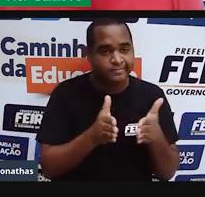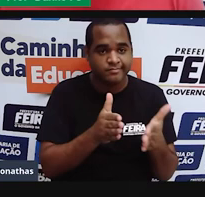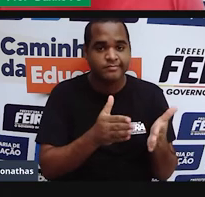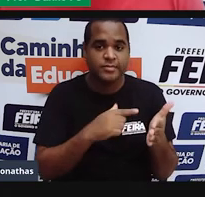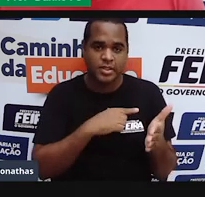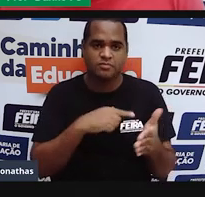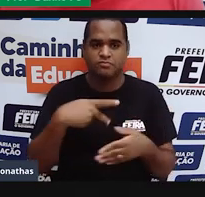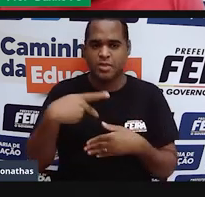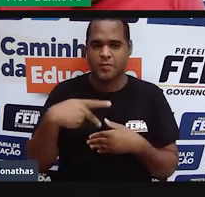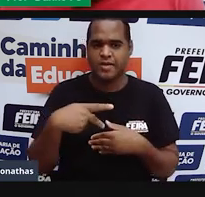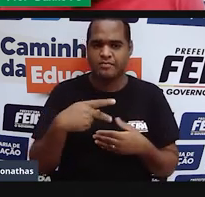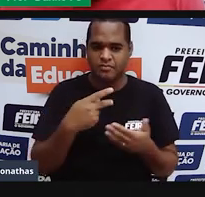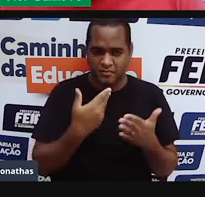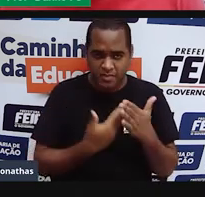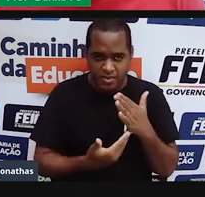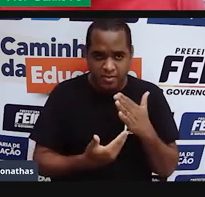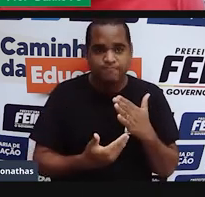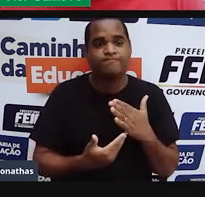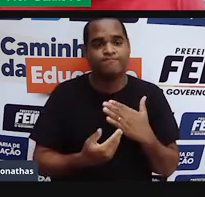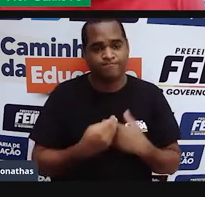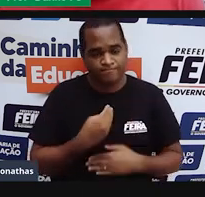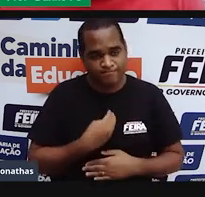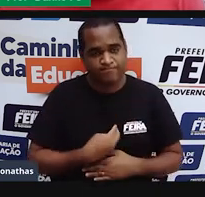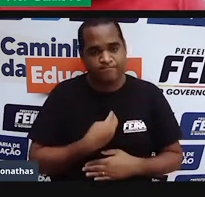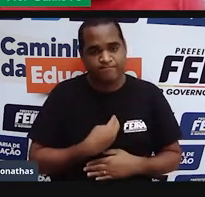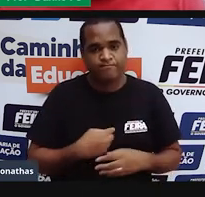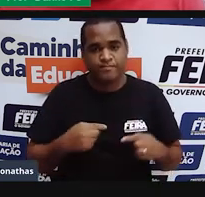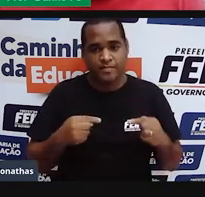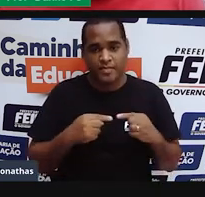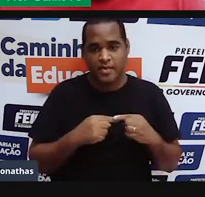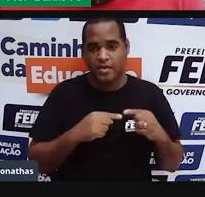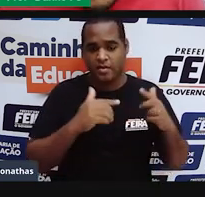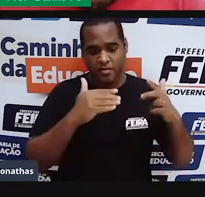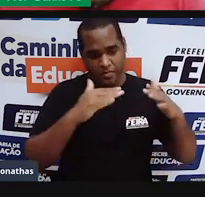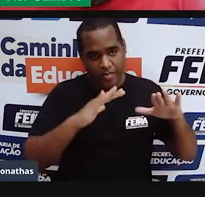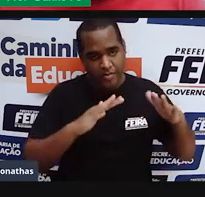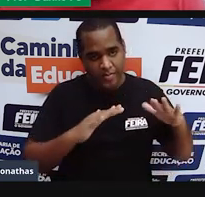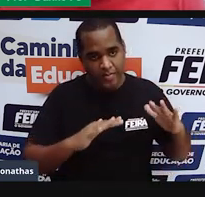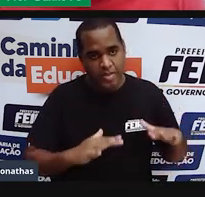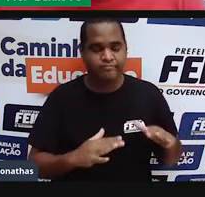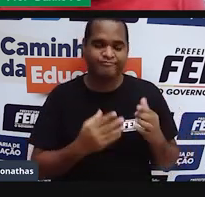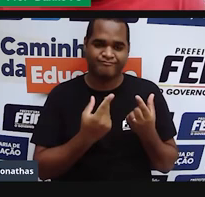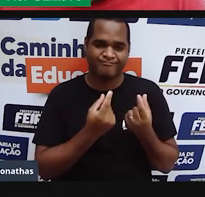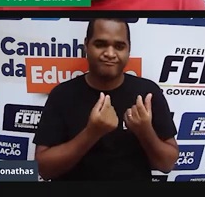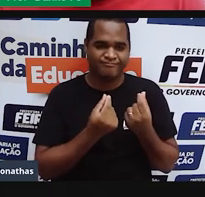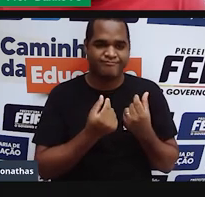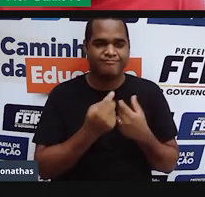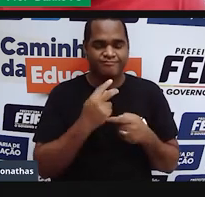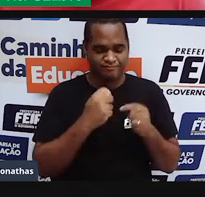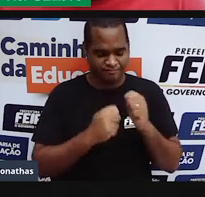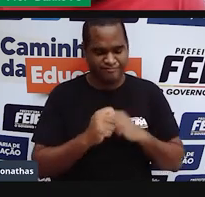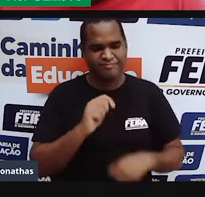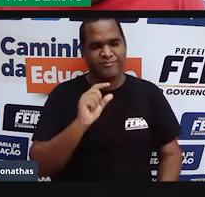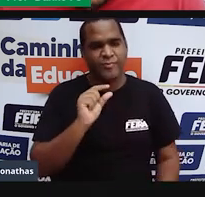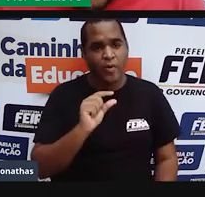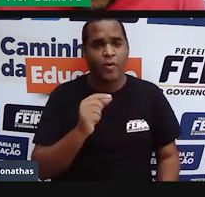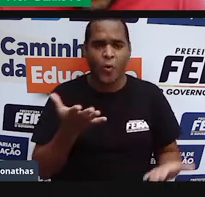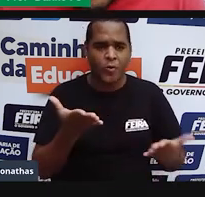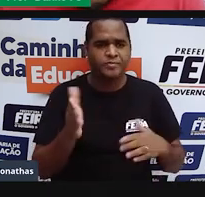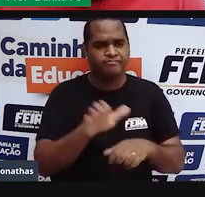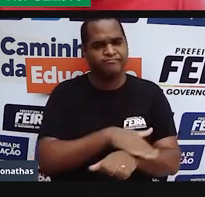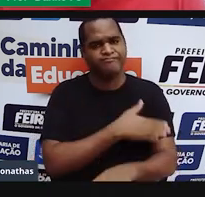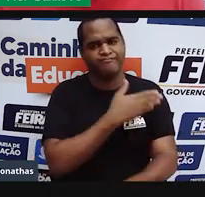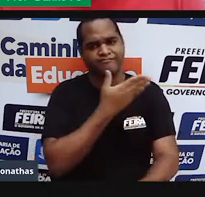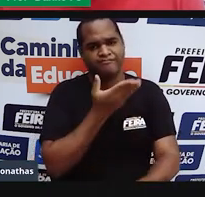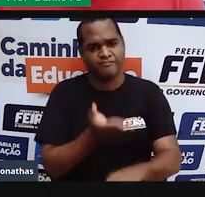o Paraguai acabou derrotado. Essa derrota levou ao colapso da economia paraguaia, coisa que perdura até